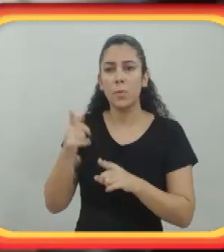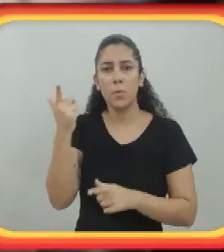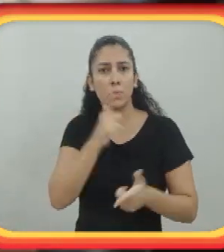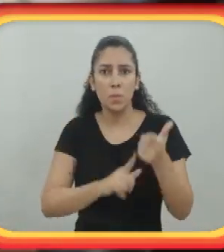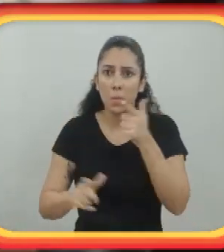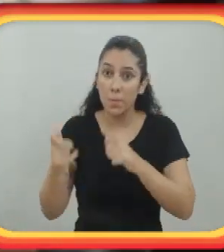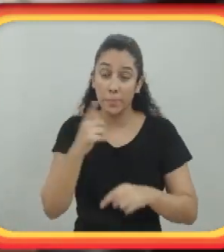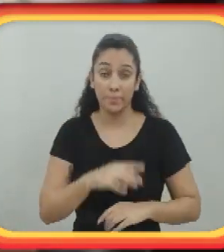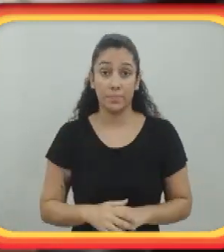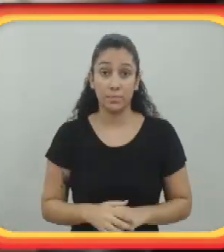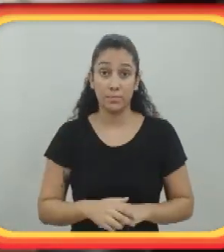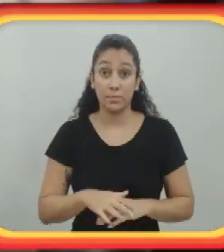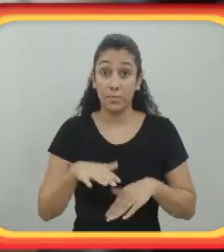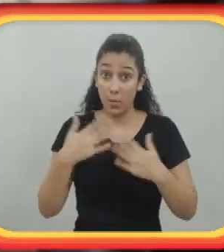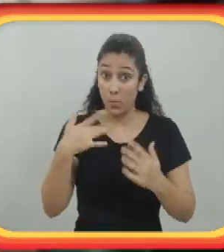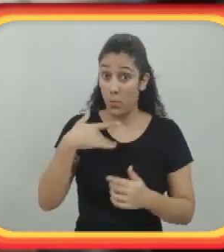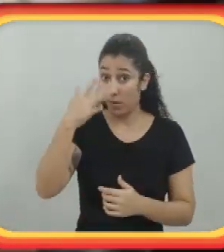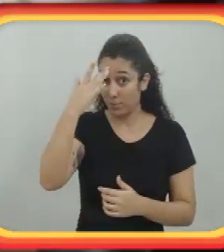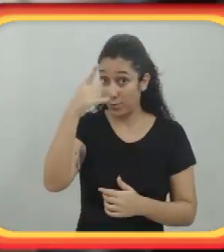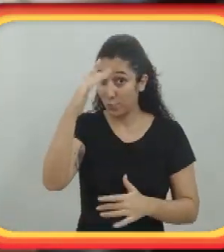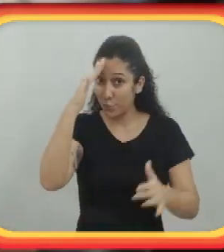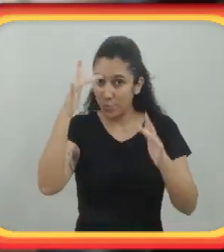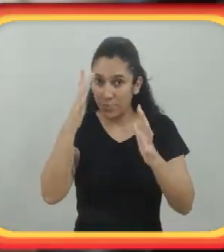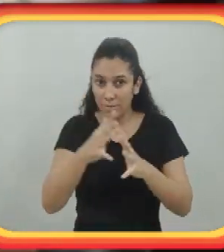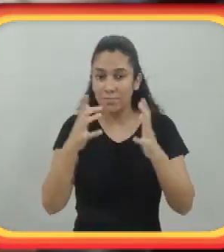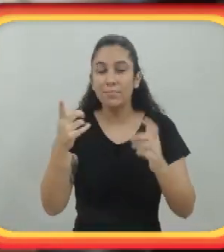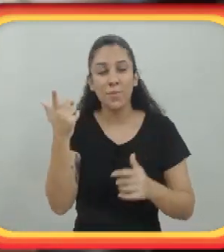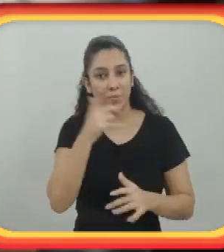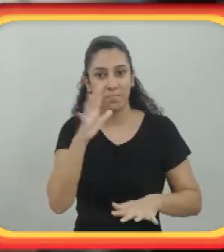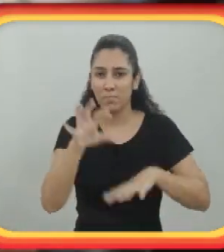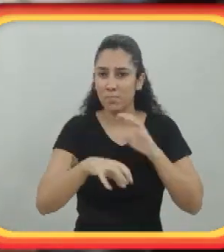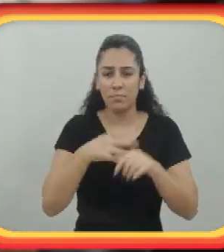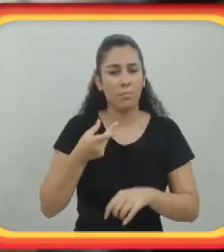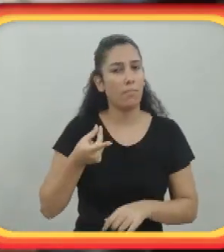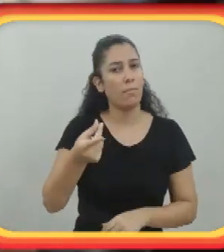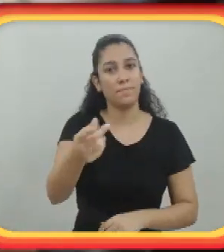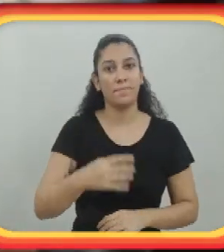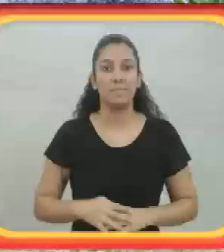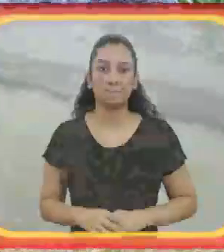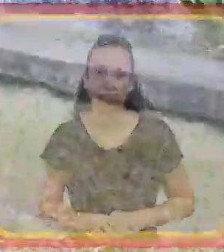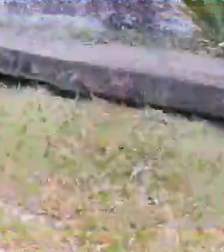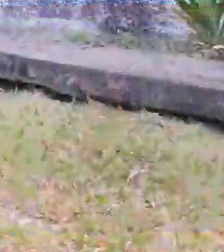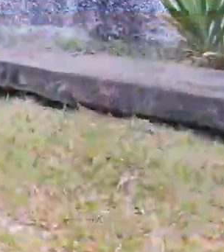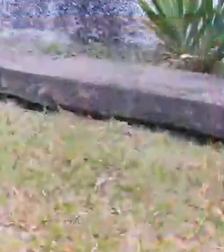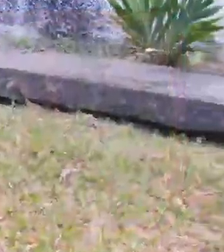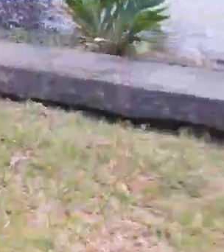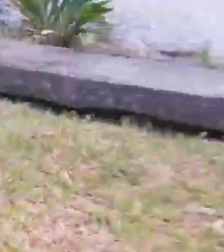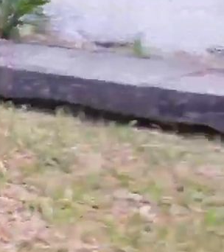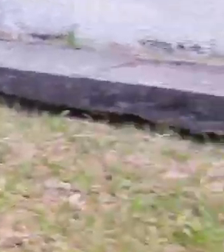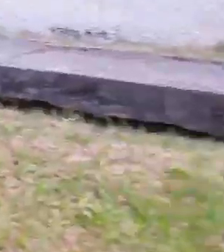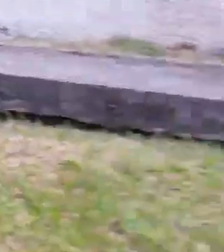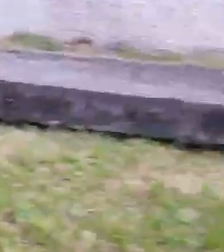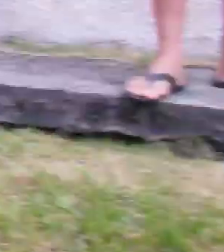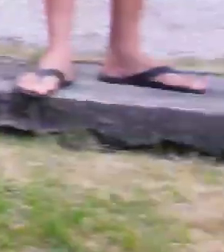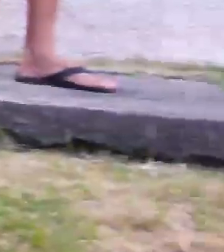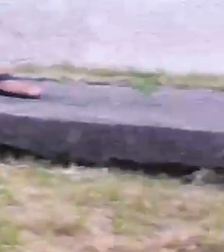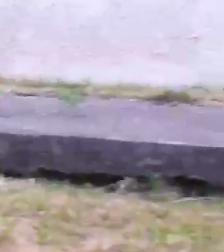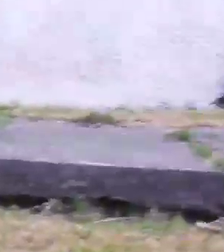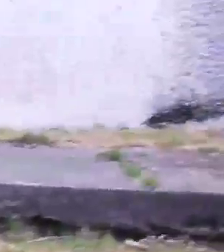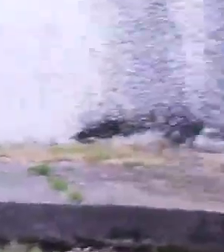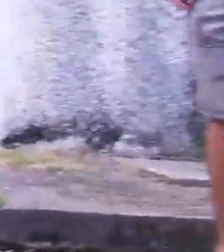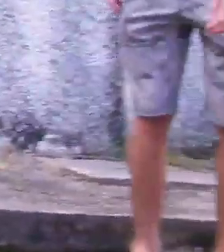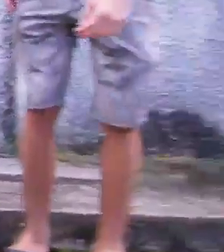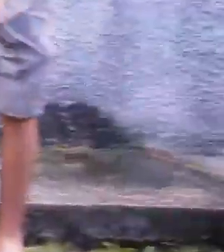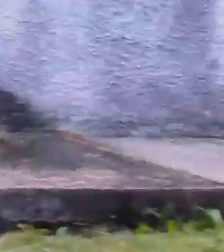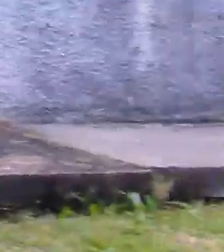Que agora, se você sonhar grande, você pode alcançar inúmeras coisas. No quintal, um cachorro preto com uma